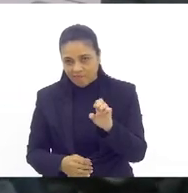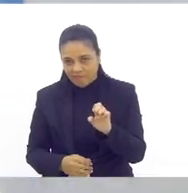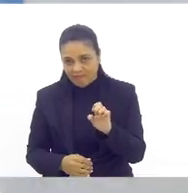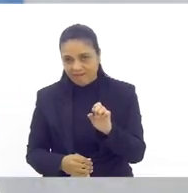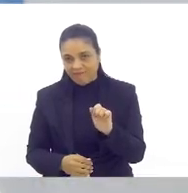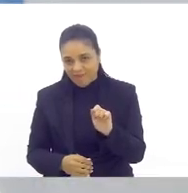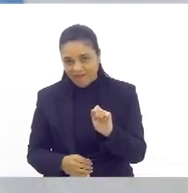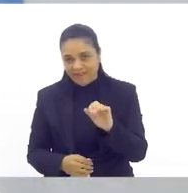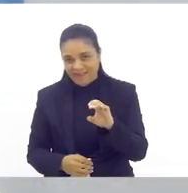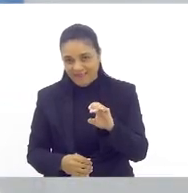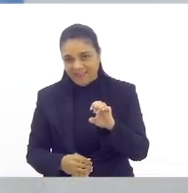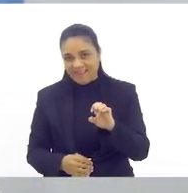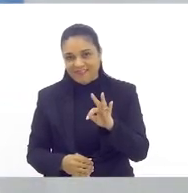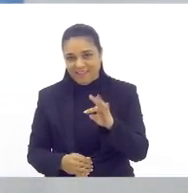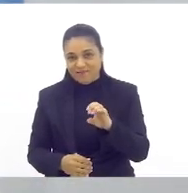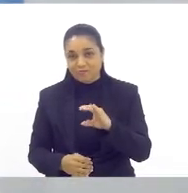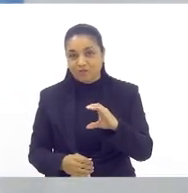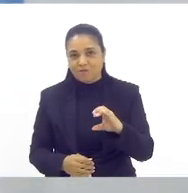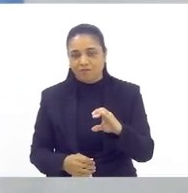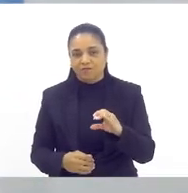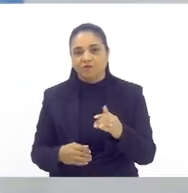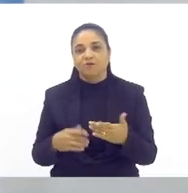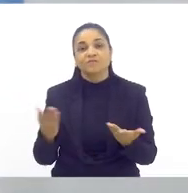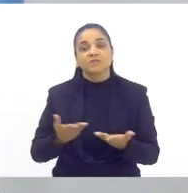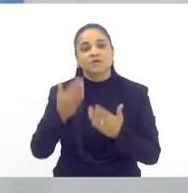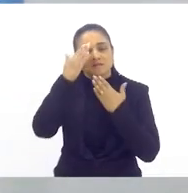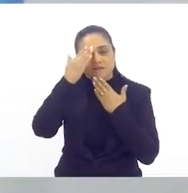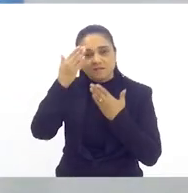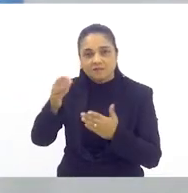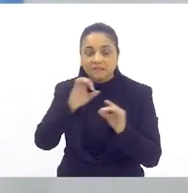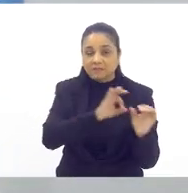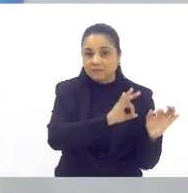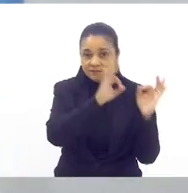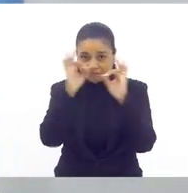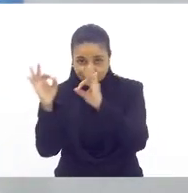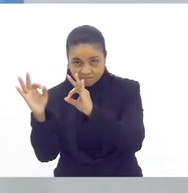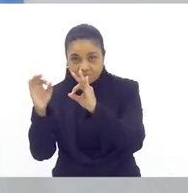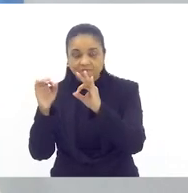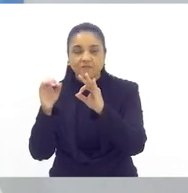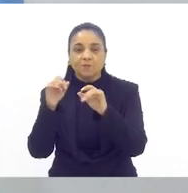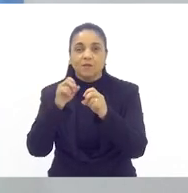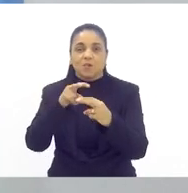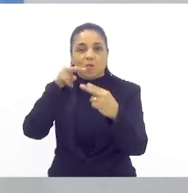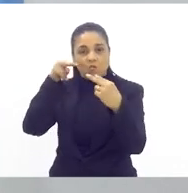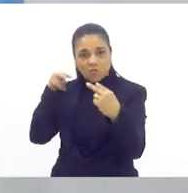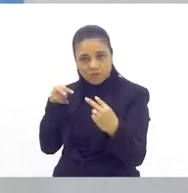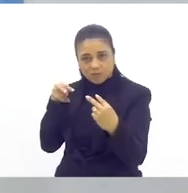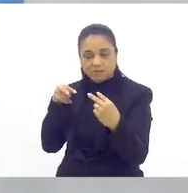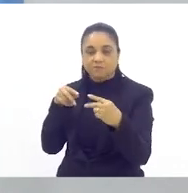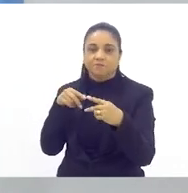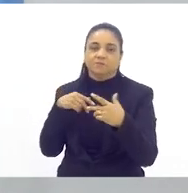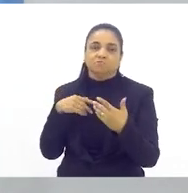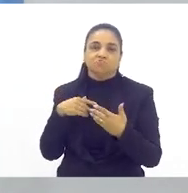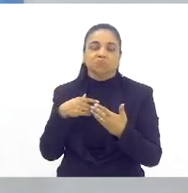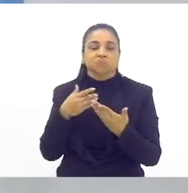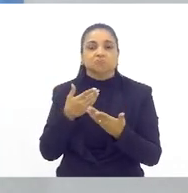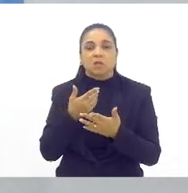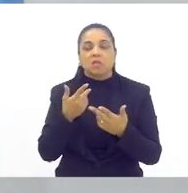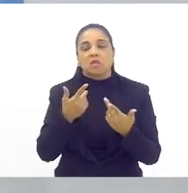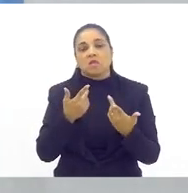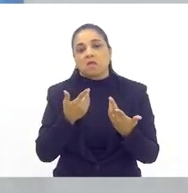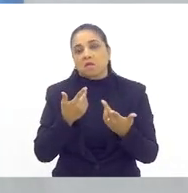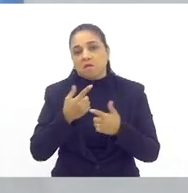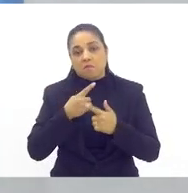de todas as pessoas aqui agradecer a presença de quem tá nos acompanhando também online e nada mais havendo a tratar